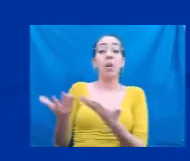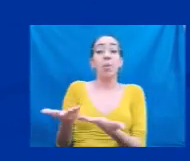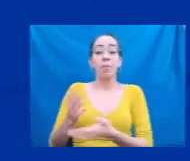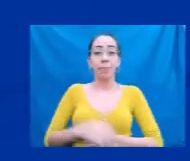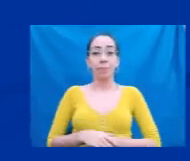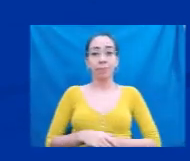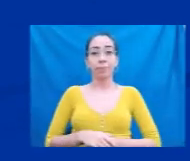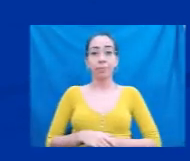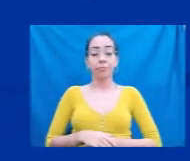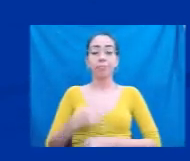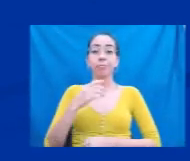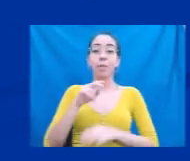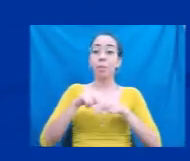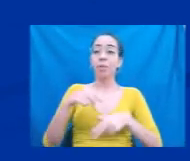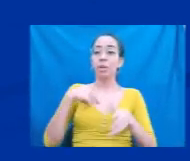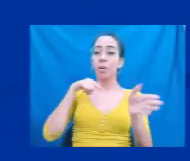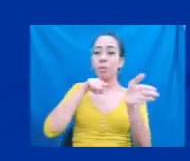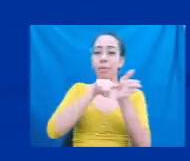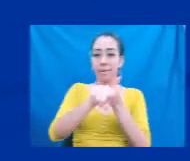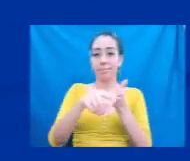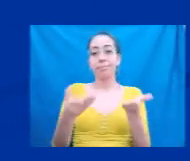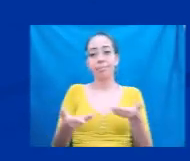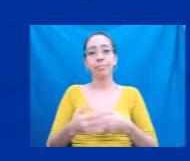quer calar.